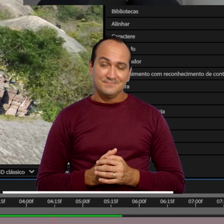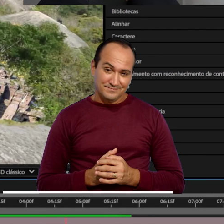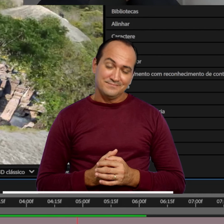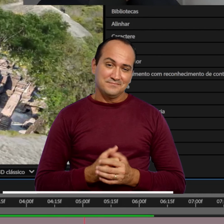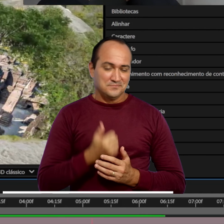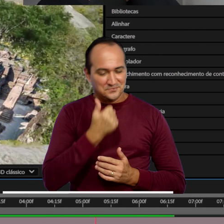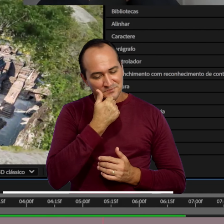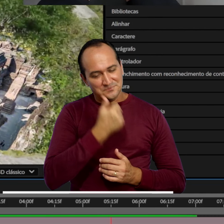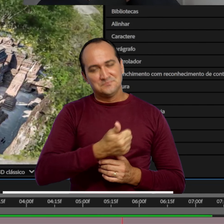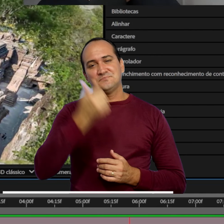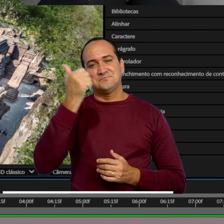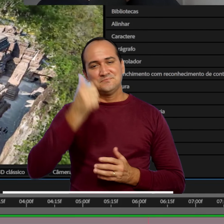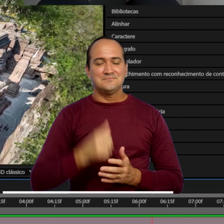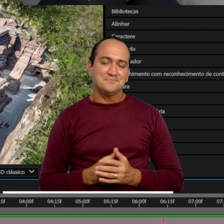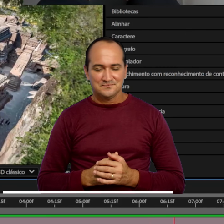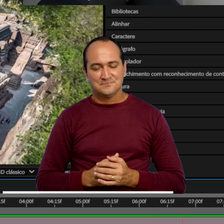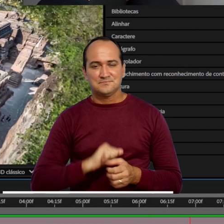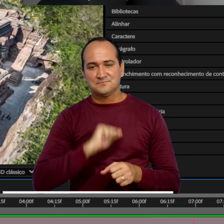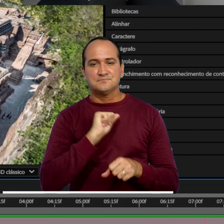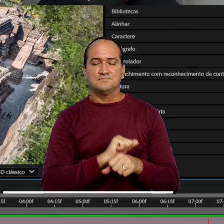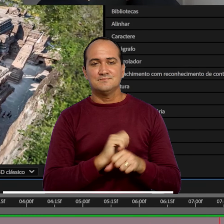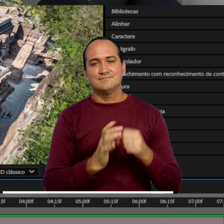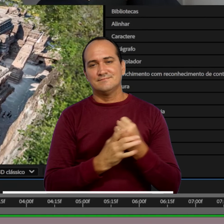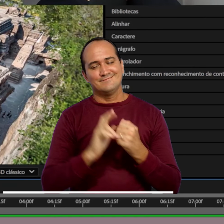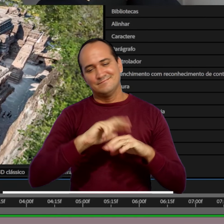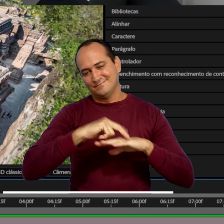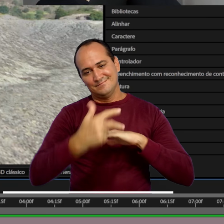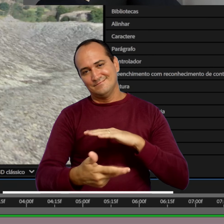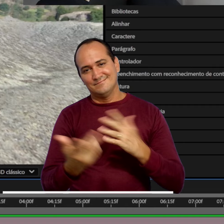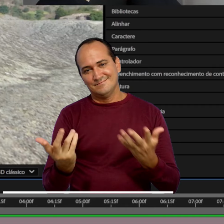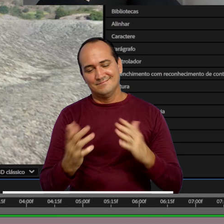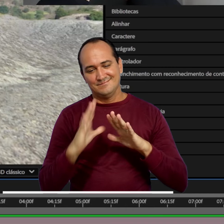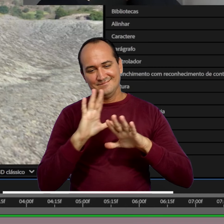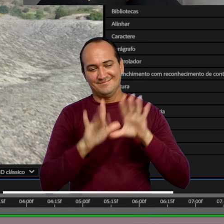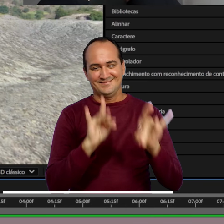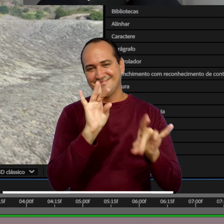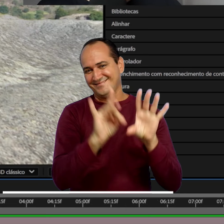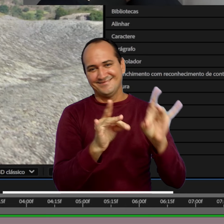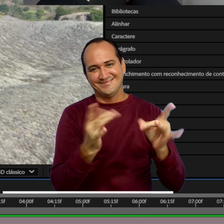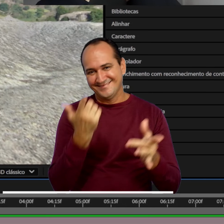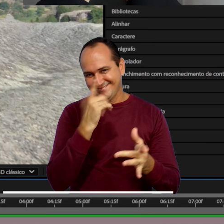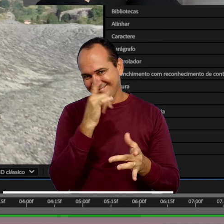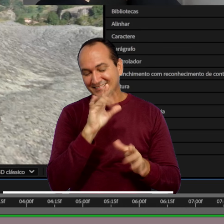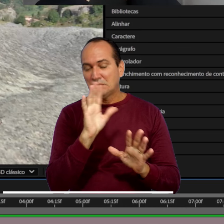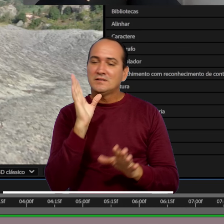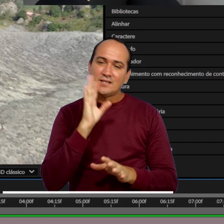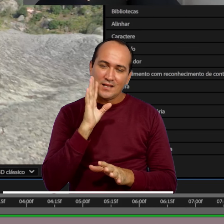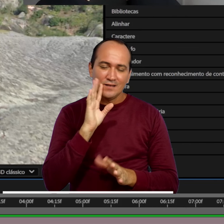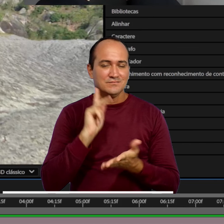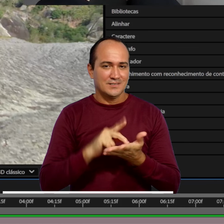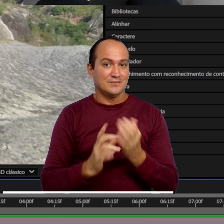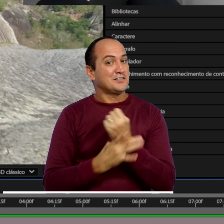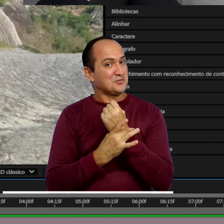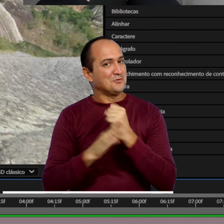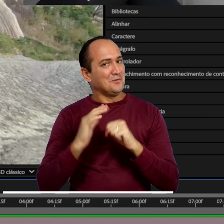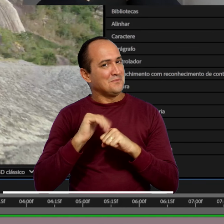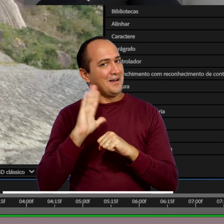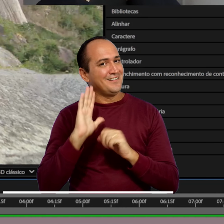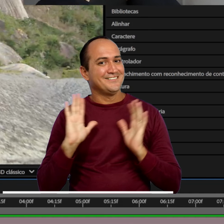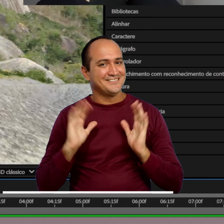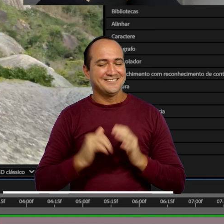Ah, bem melhor, pronto, aí ele parou ali na segurança. Não que ele fosse cair, né? Ele consegue se grudar na pedra, né? Mas achei mais legal assim,